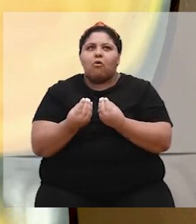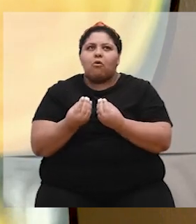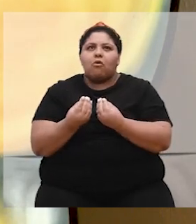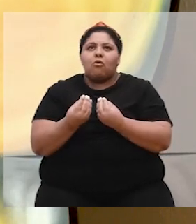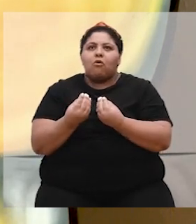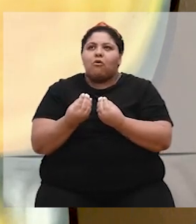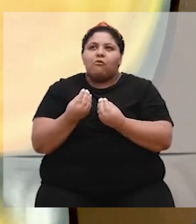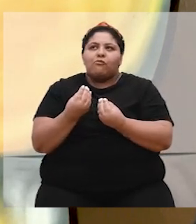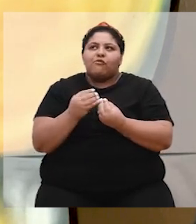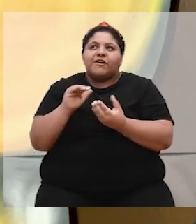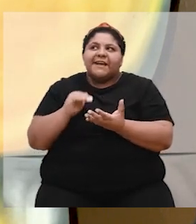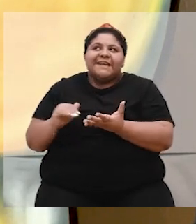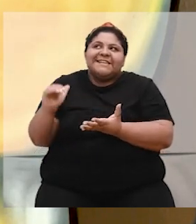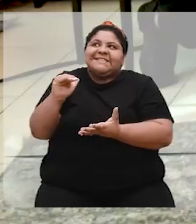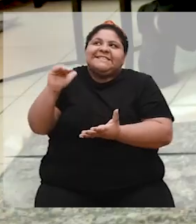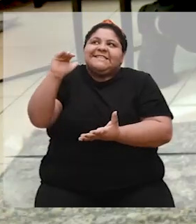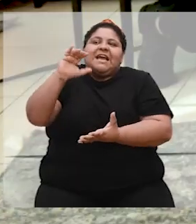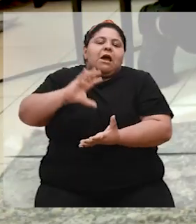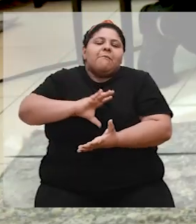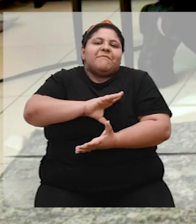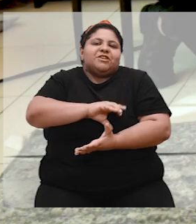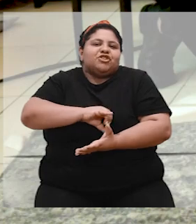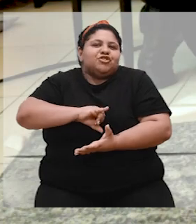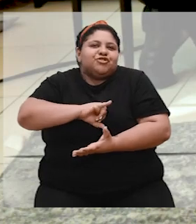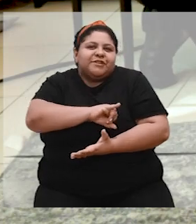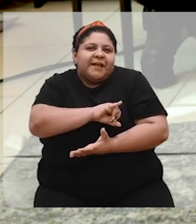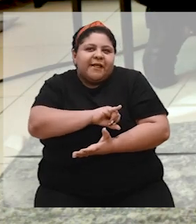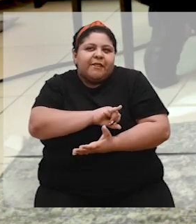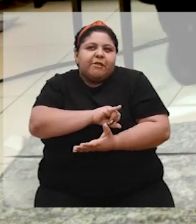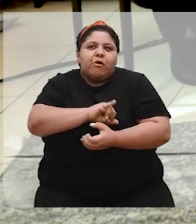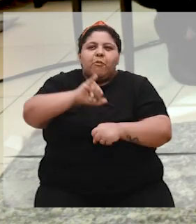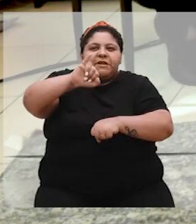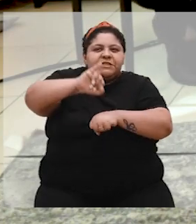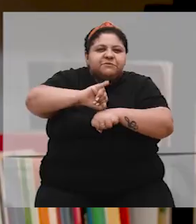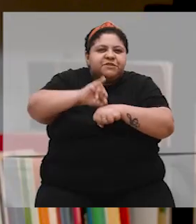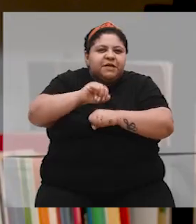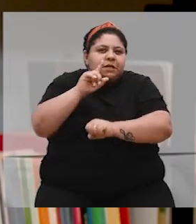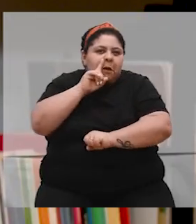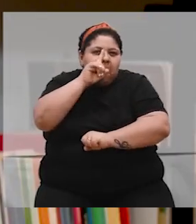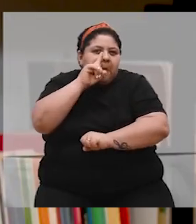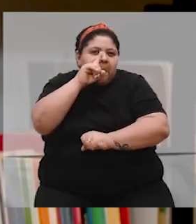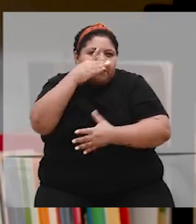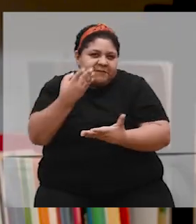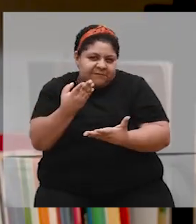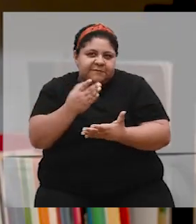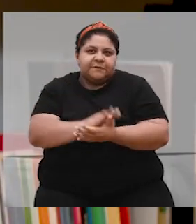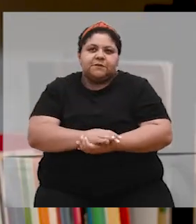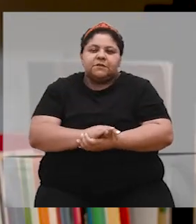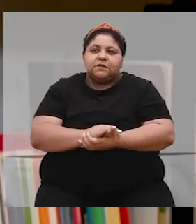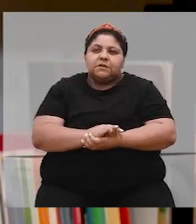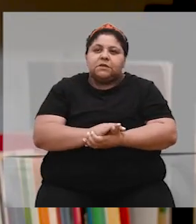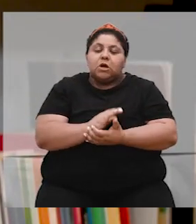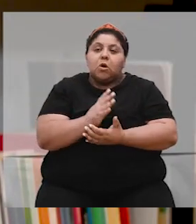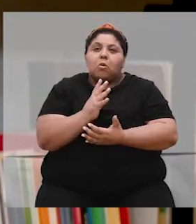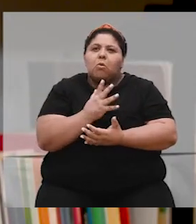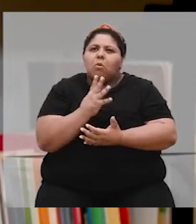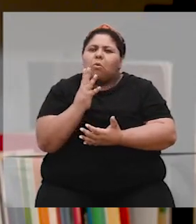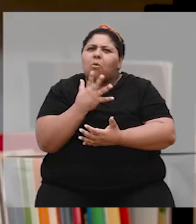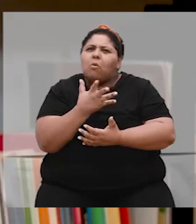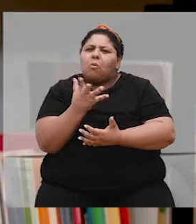não crescer apaixonado por esse objeto tão perigoso, né? Tão inserido na vida? E quantas obras já